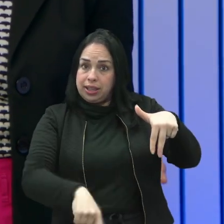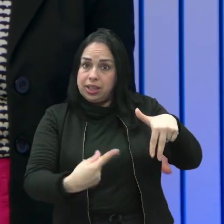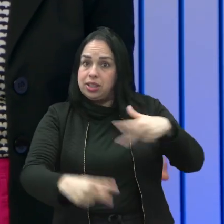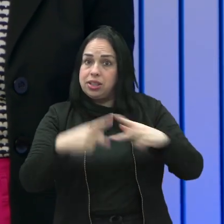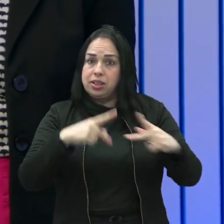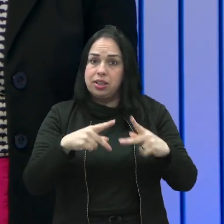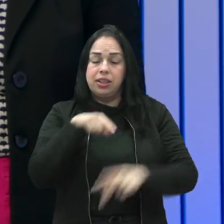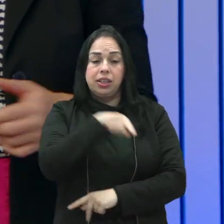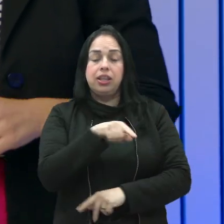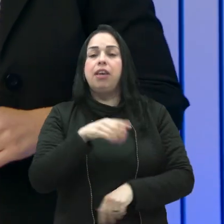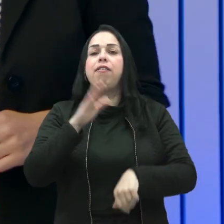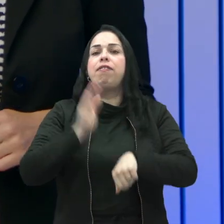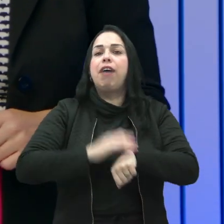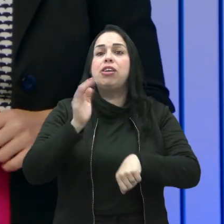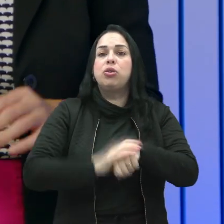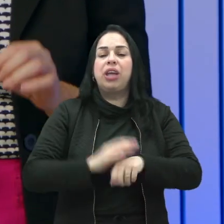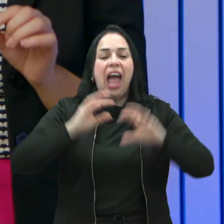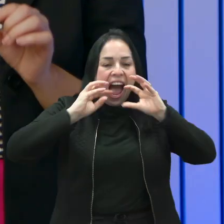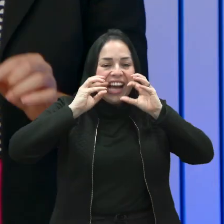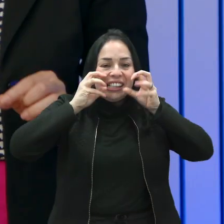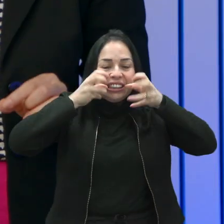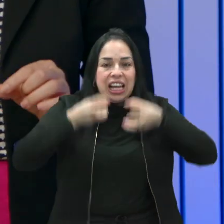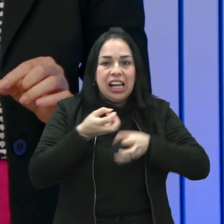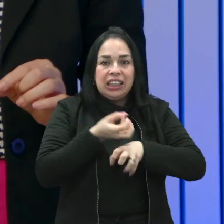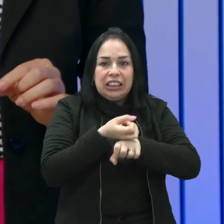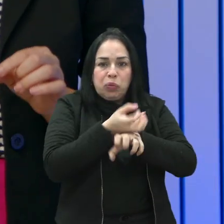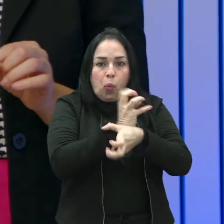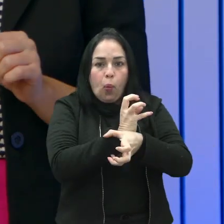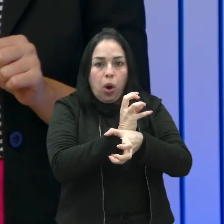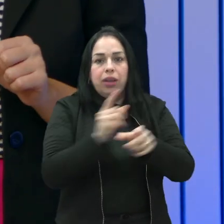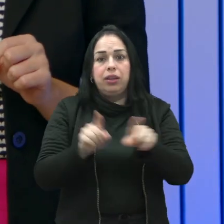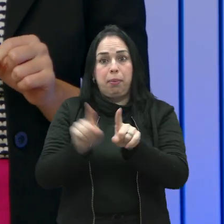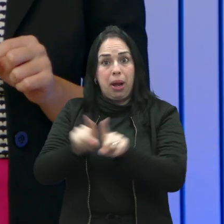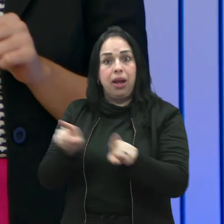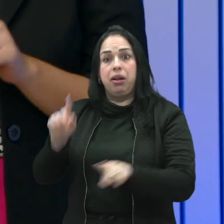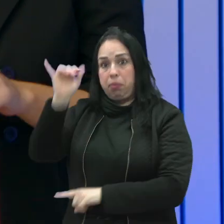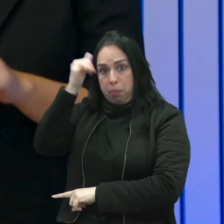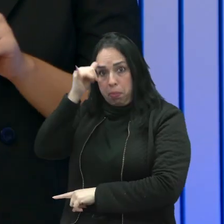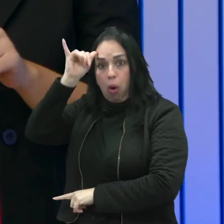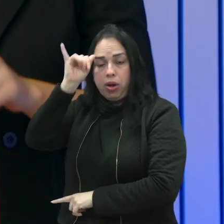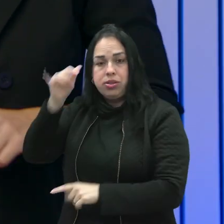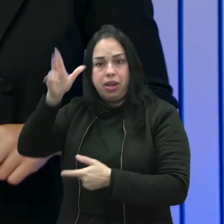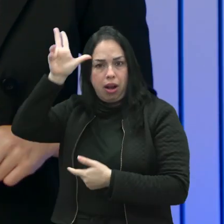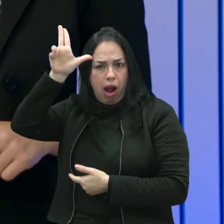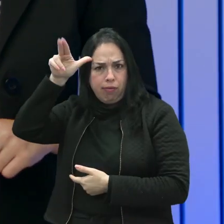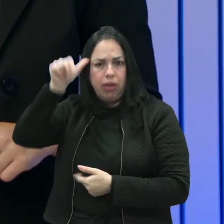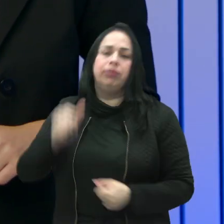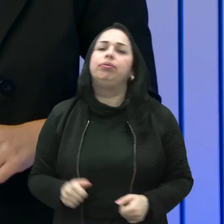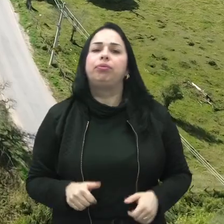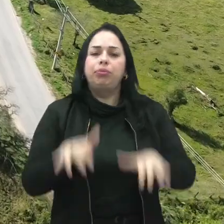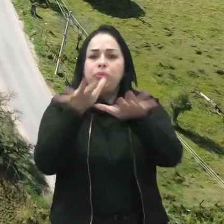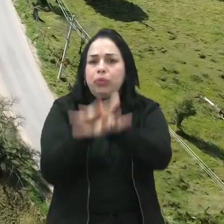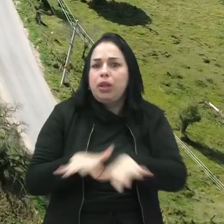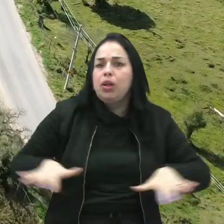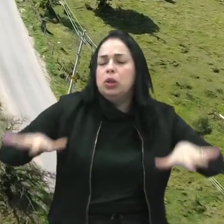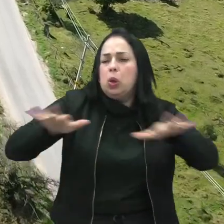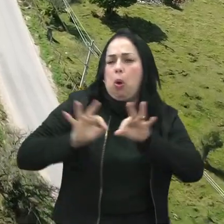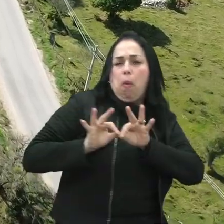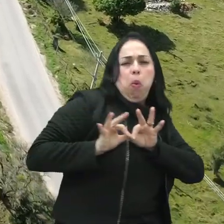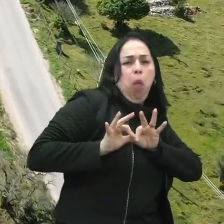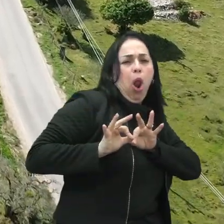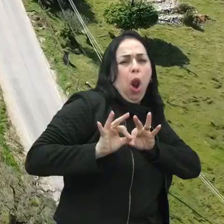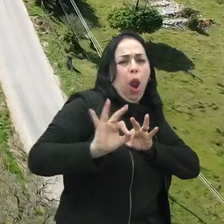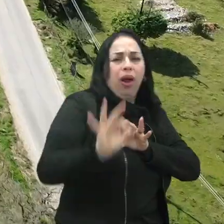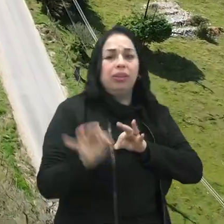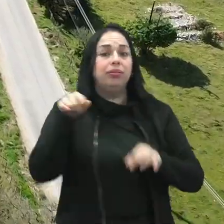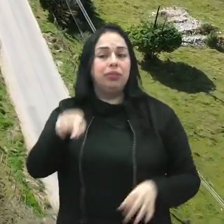da cidade, onde se produz silagem de milho e ainda cria-se bois e cavalos. Uma área verde